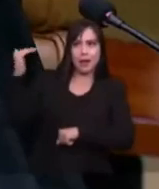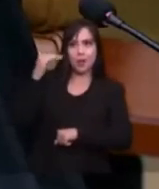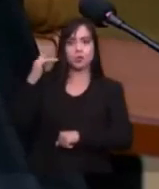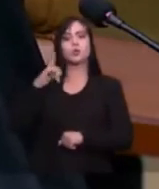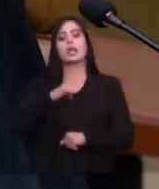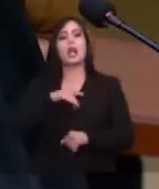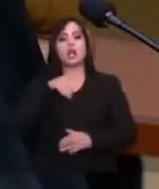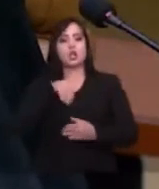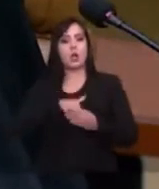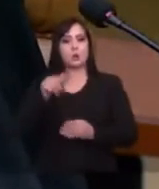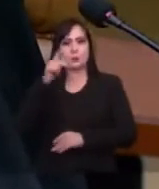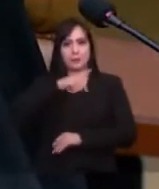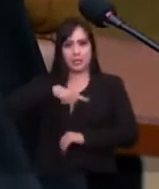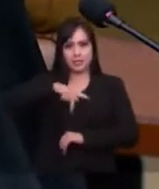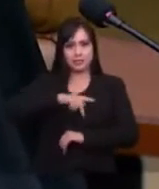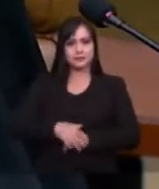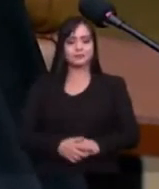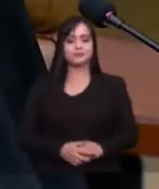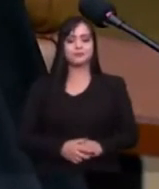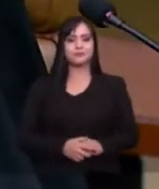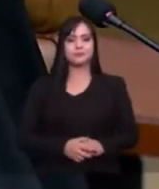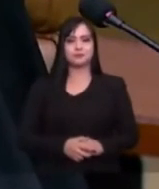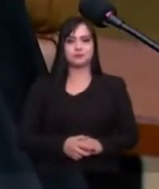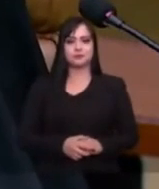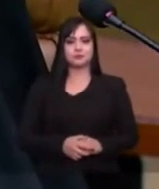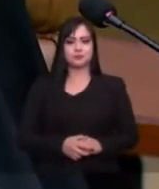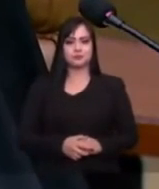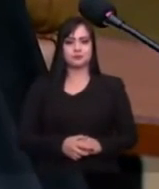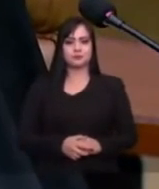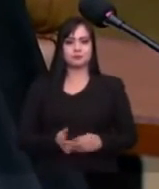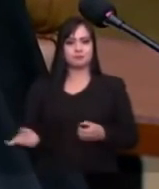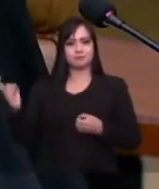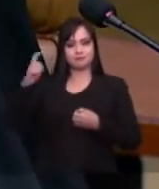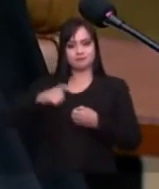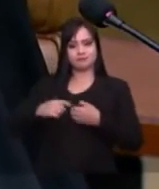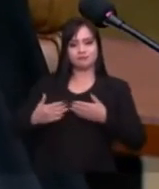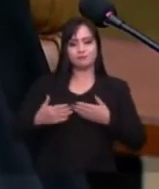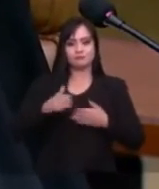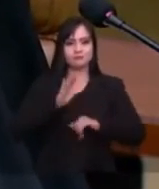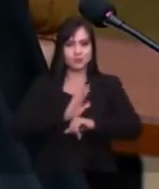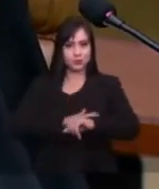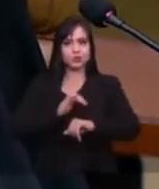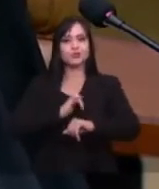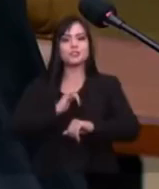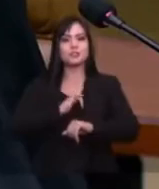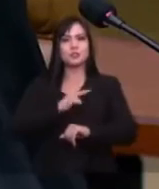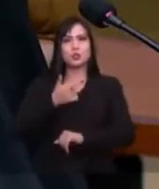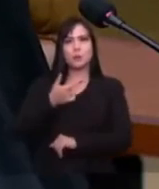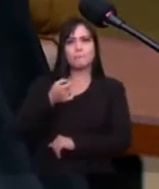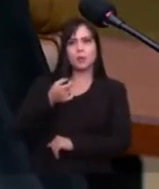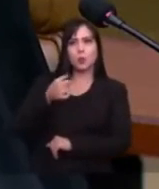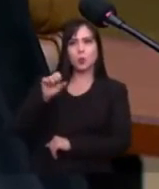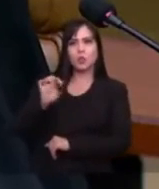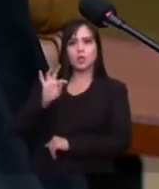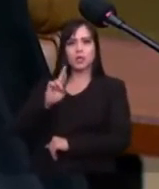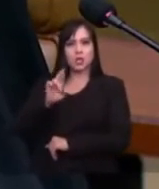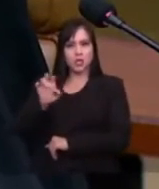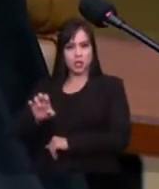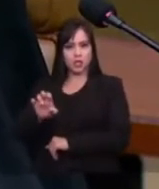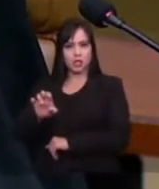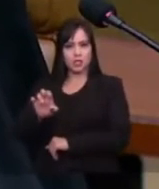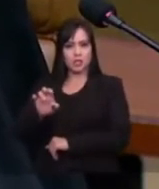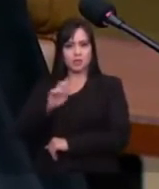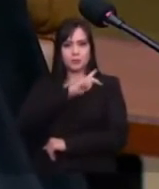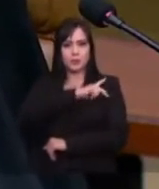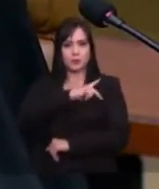do país, retomando uma passagem que tive ainda em idos de 2008 no TRE